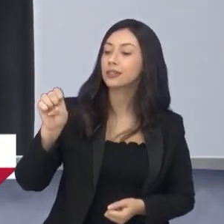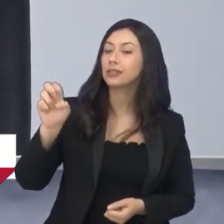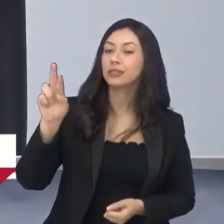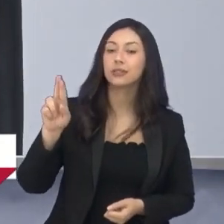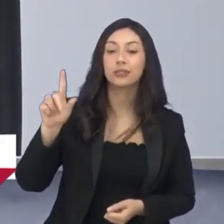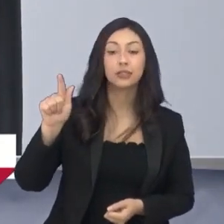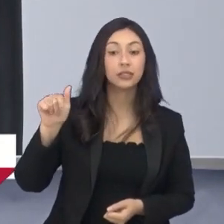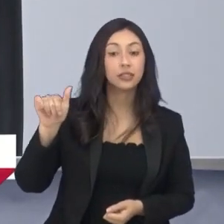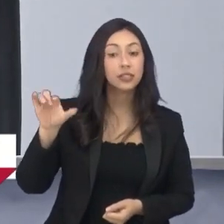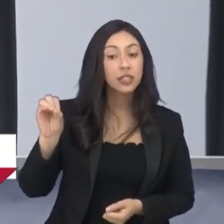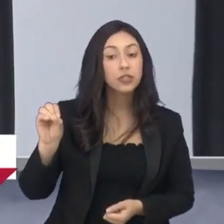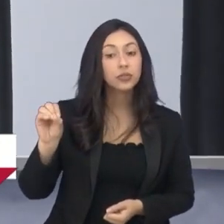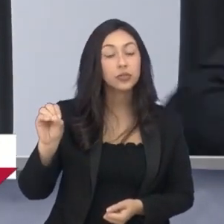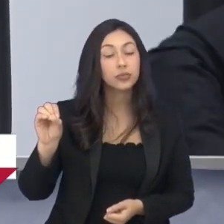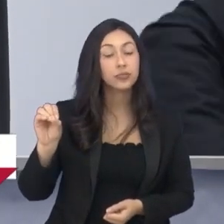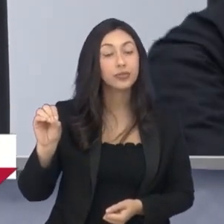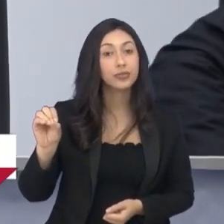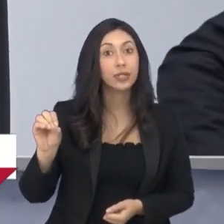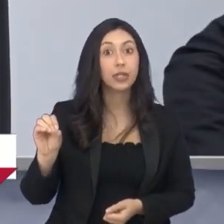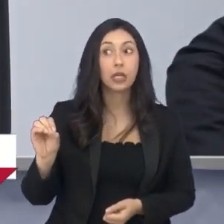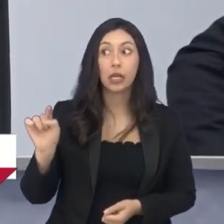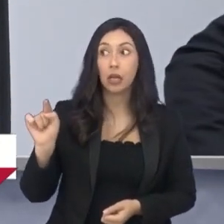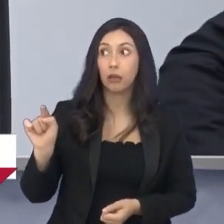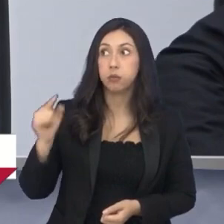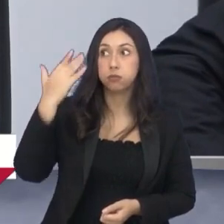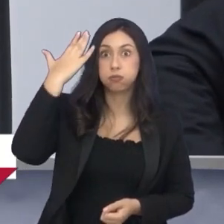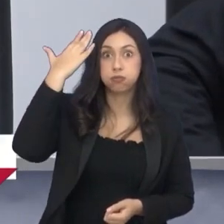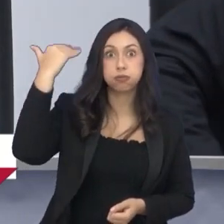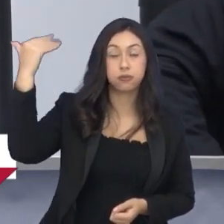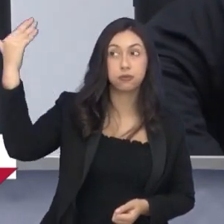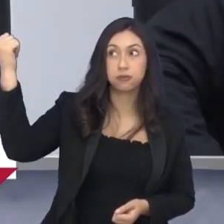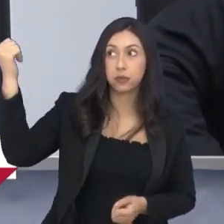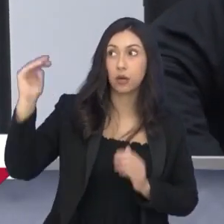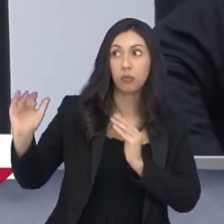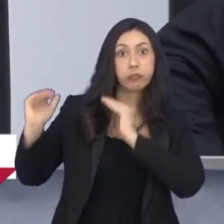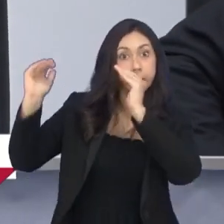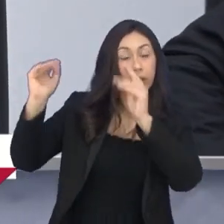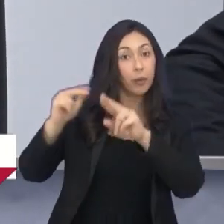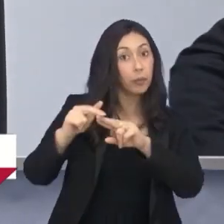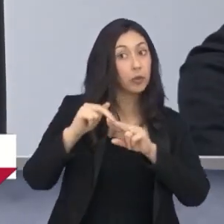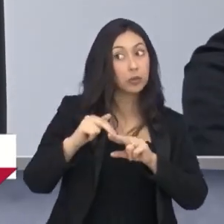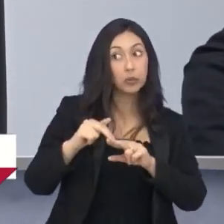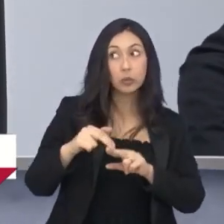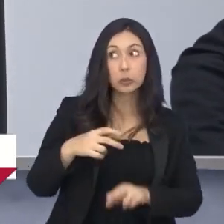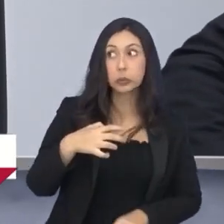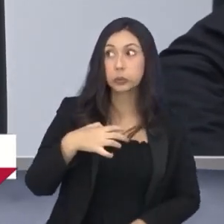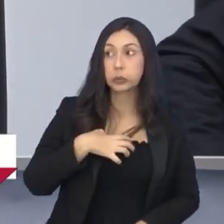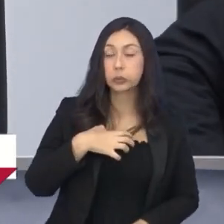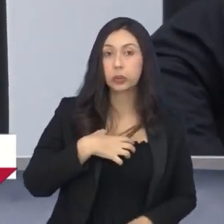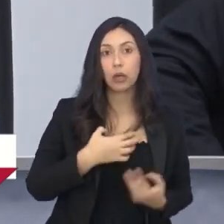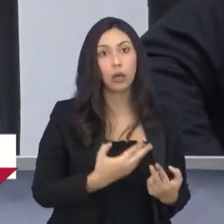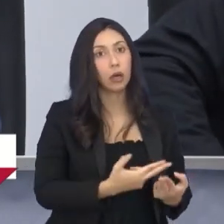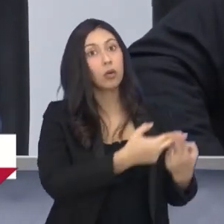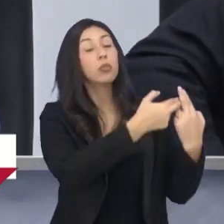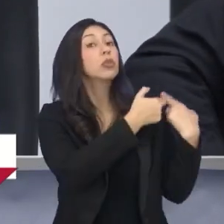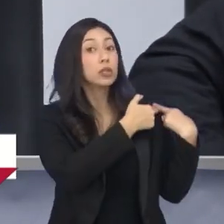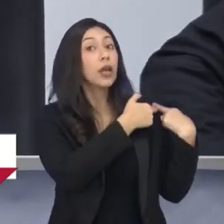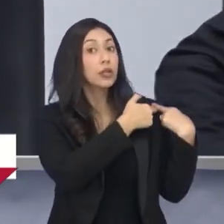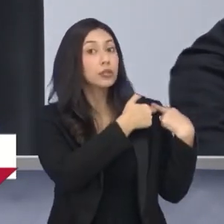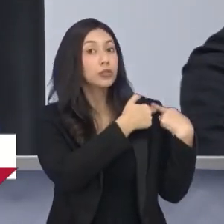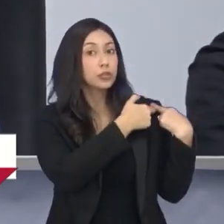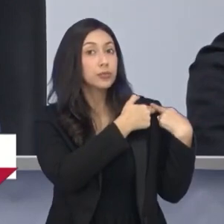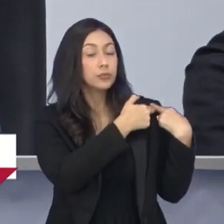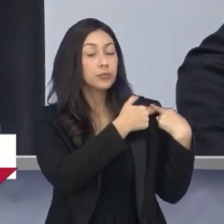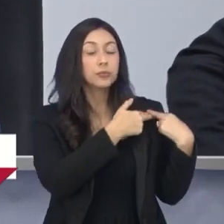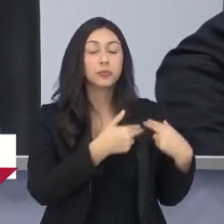sabem e isso torna a minha tarefa uma tarefa de grande responsabilidade Dr Sérgio autoridade Nacional quando se fala em